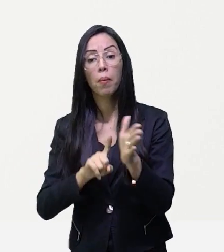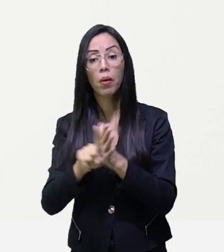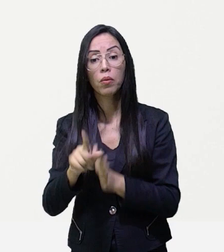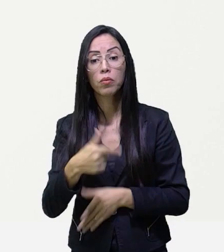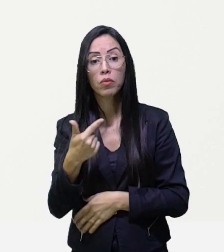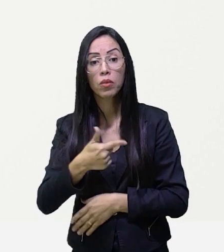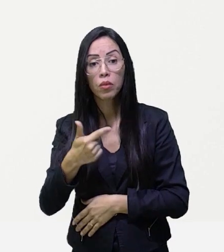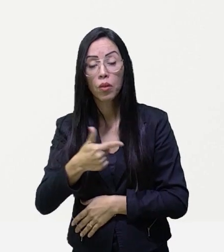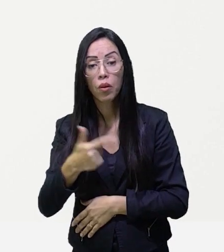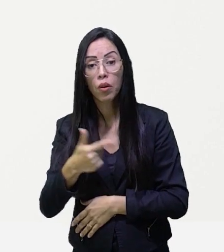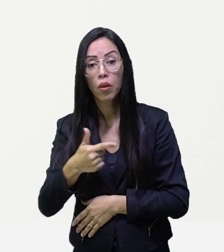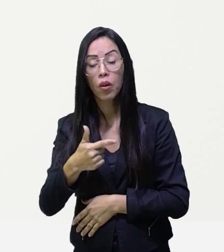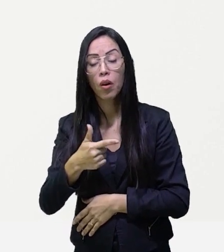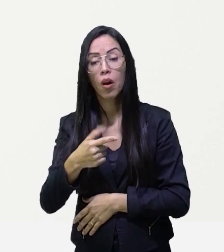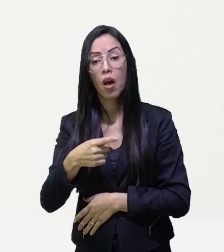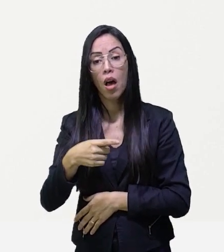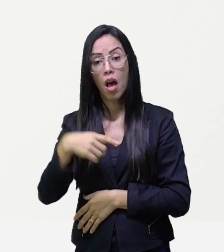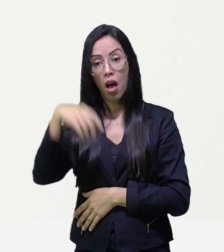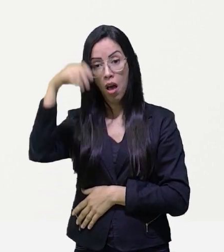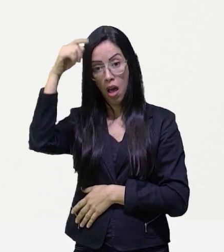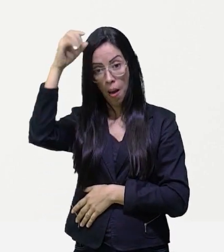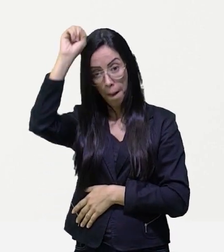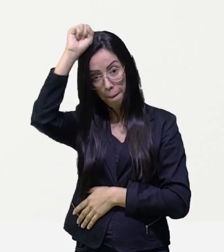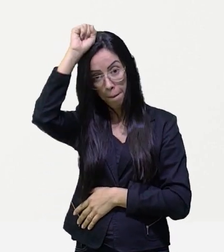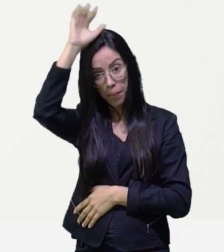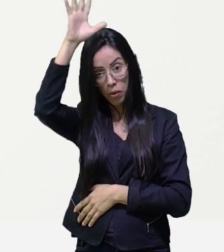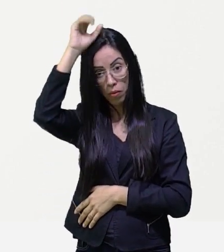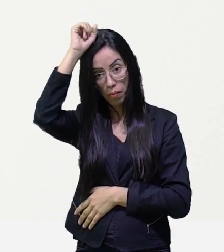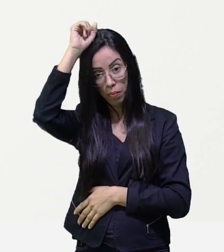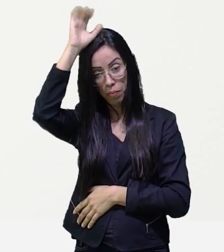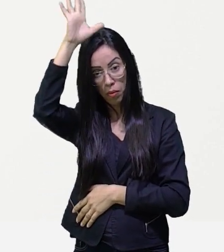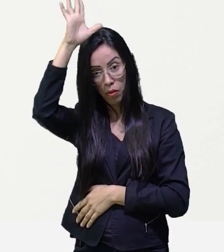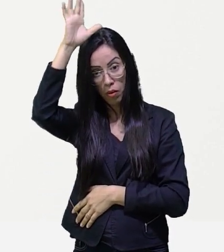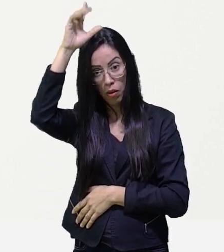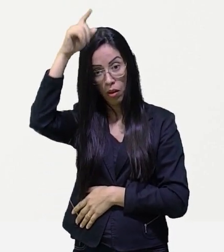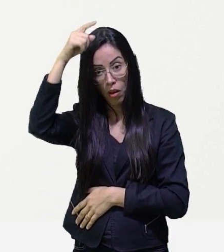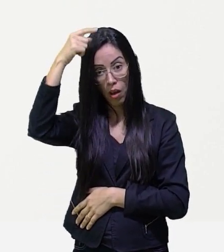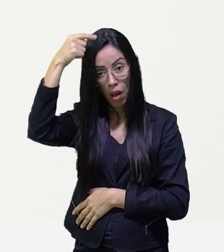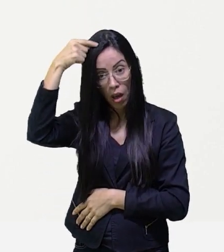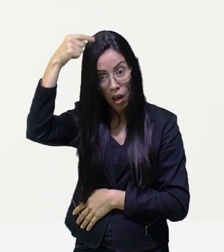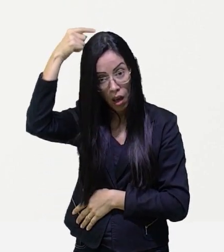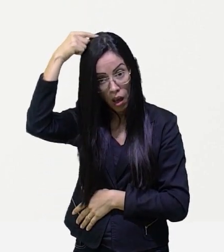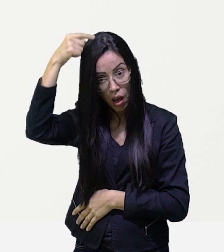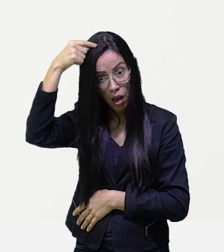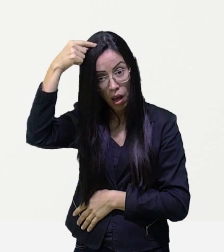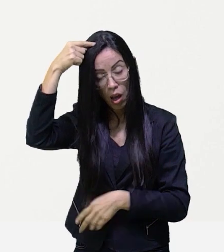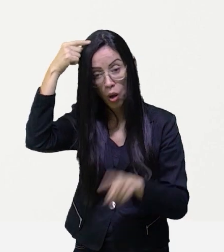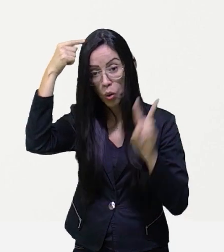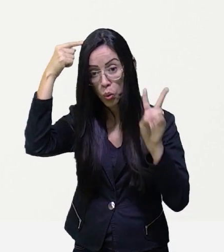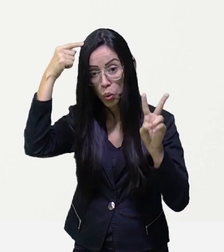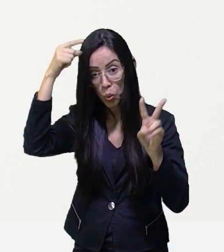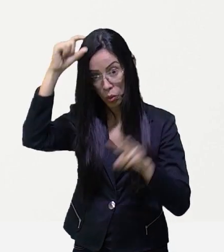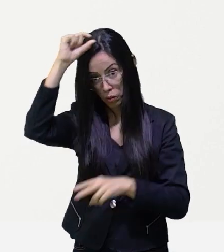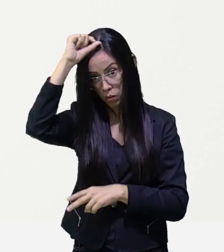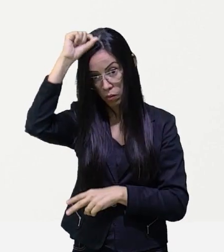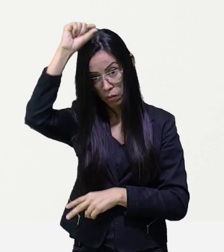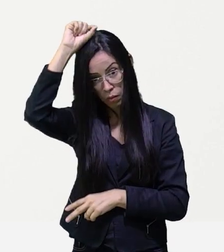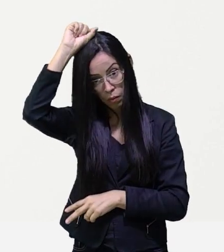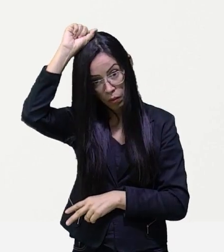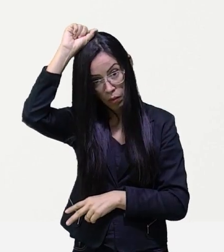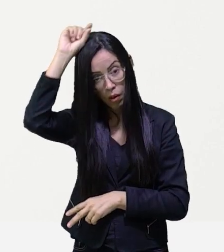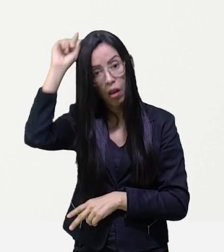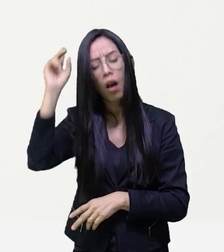As aberturas que as baleias têm na cabeça servem para, letra A, respirar, letra